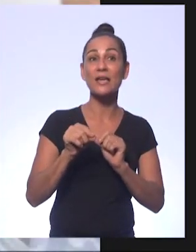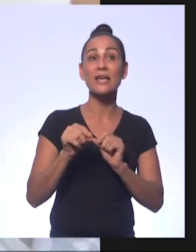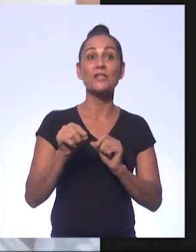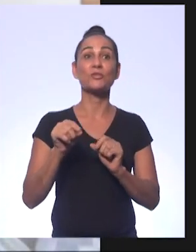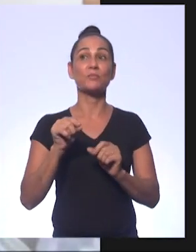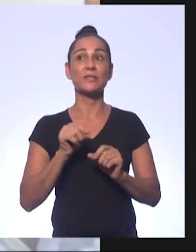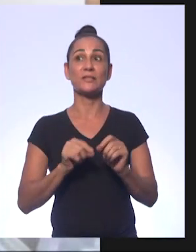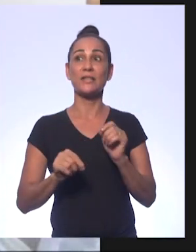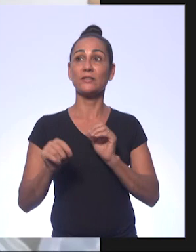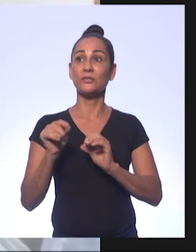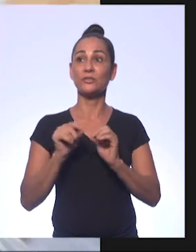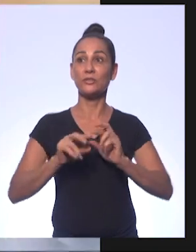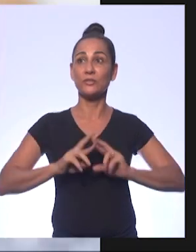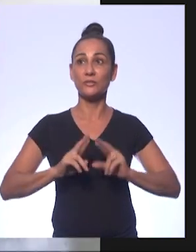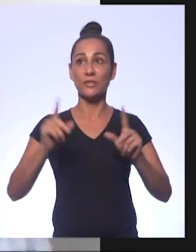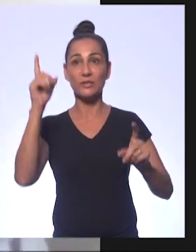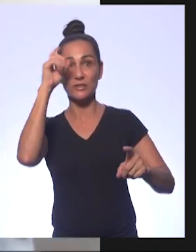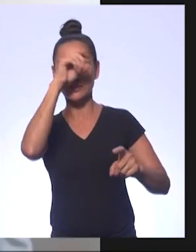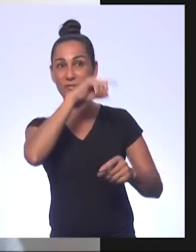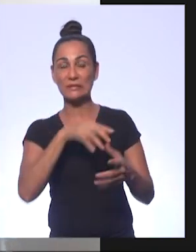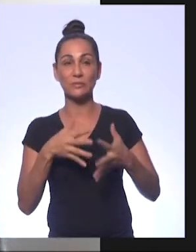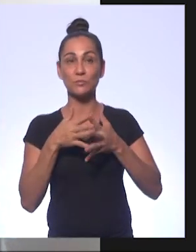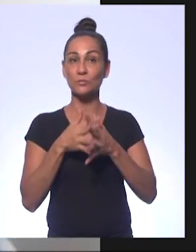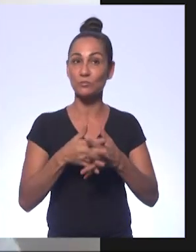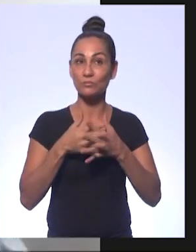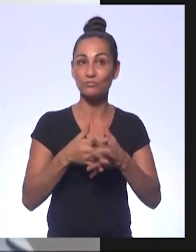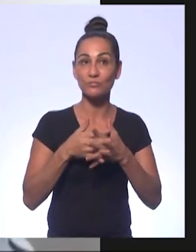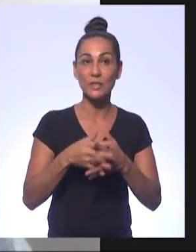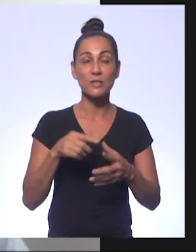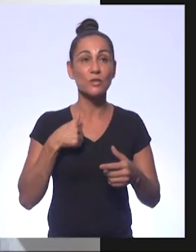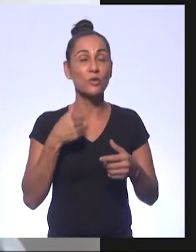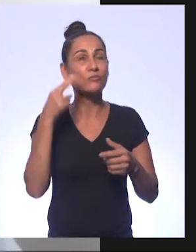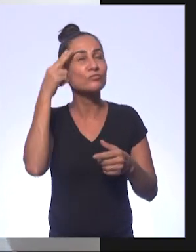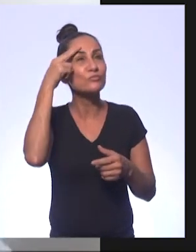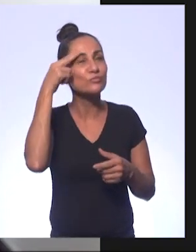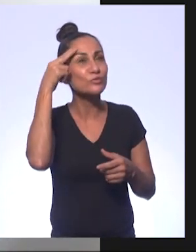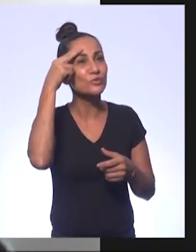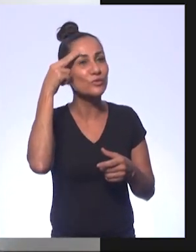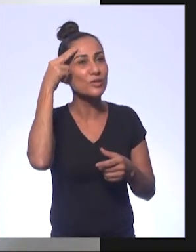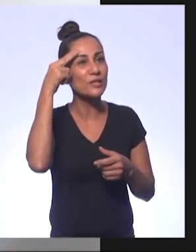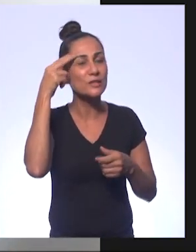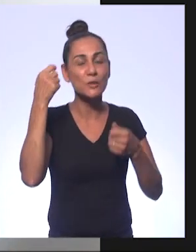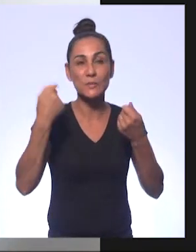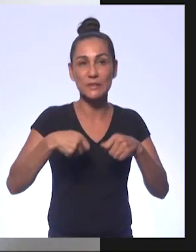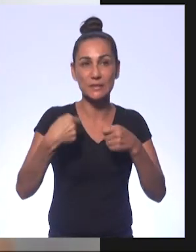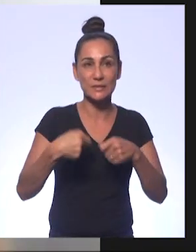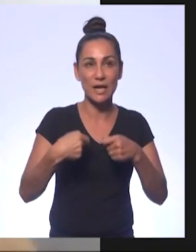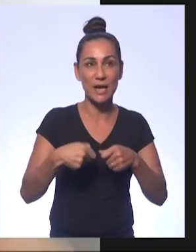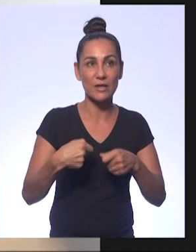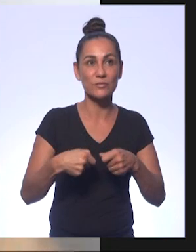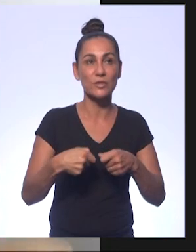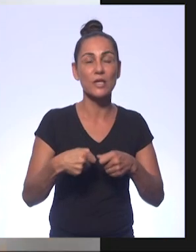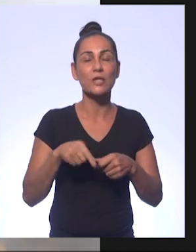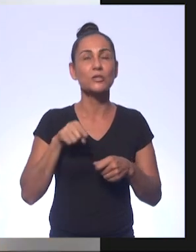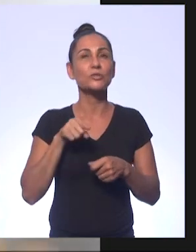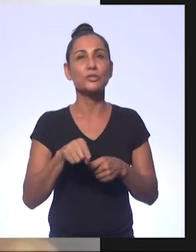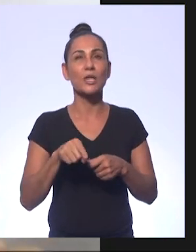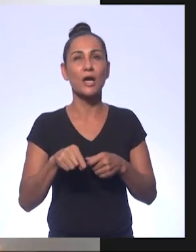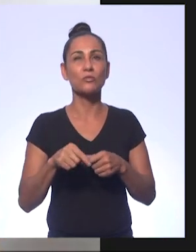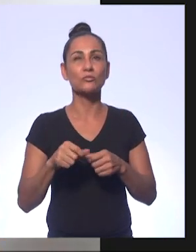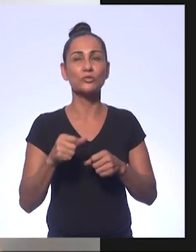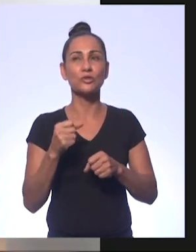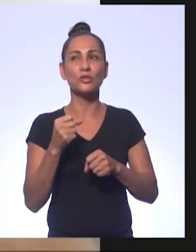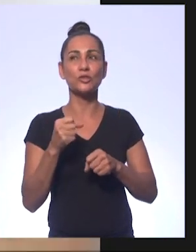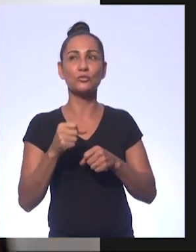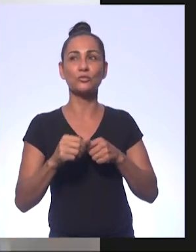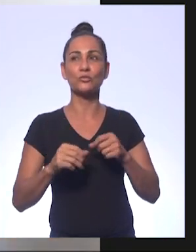complexidades diferentes, né? O que eu fico sonhando, quando a gente precisasse tratar de algo, de uma estrutura da